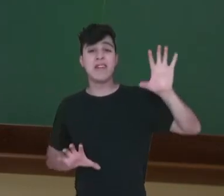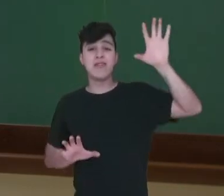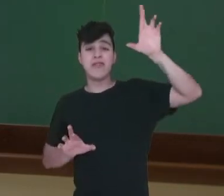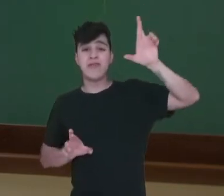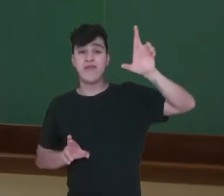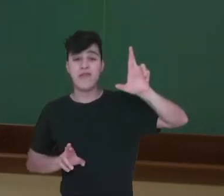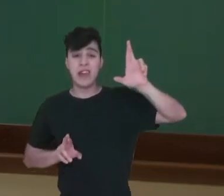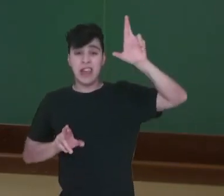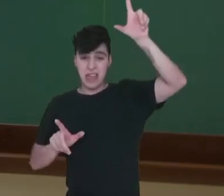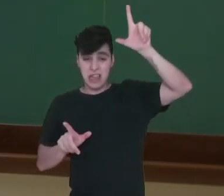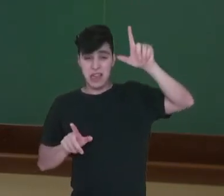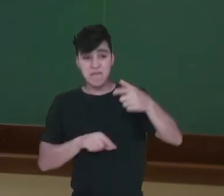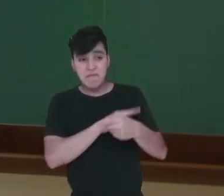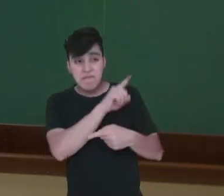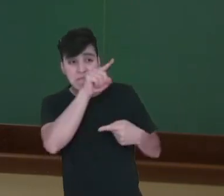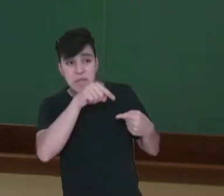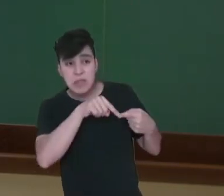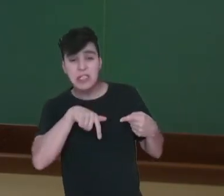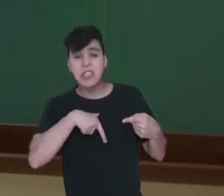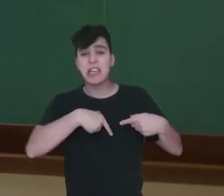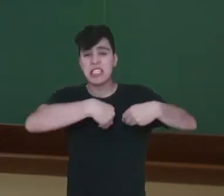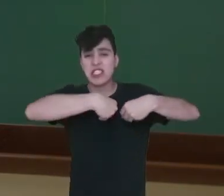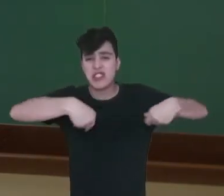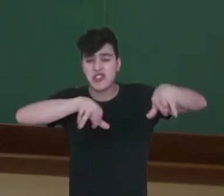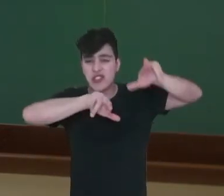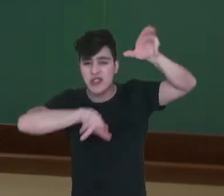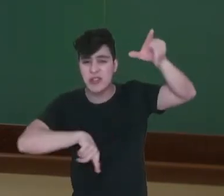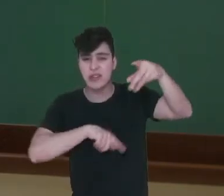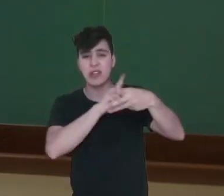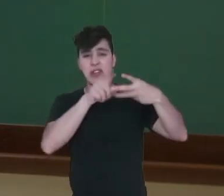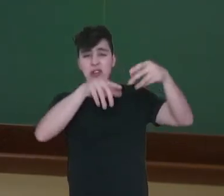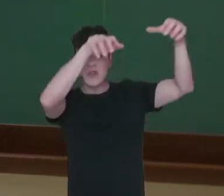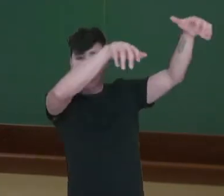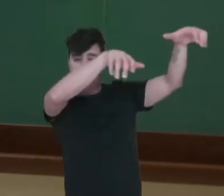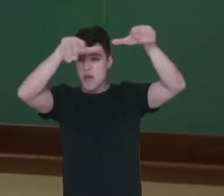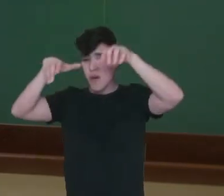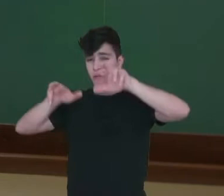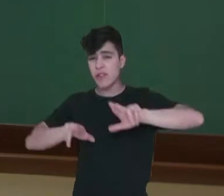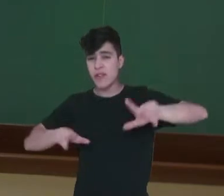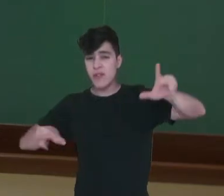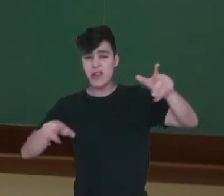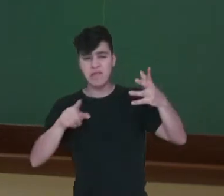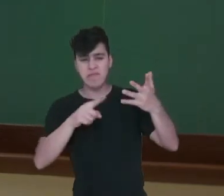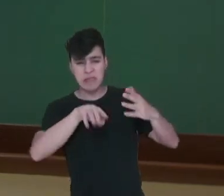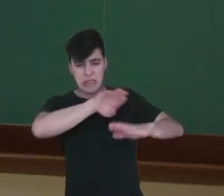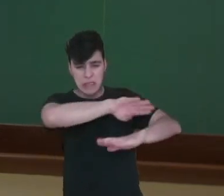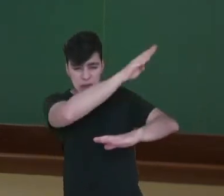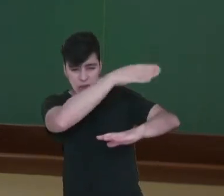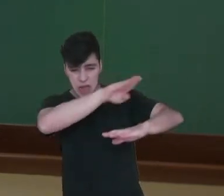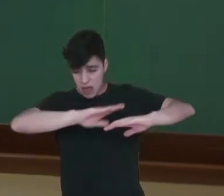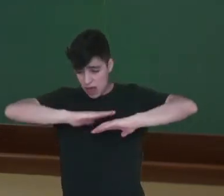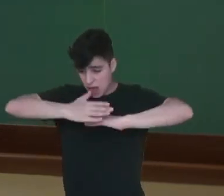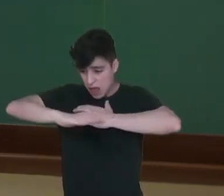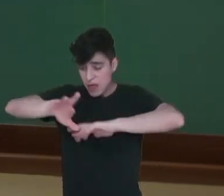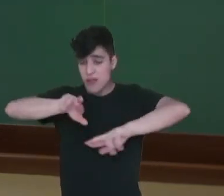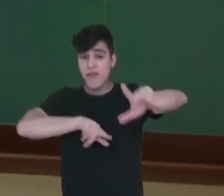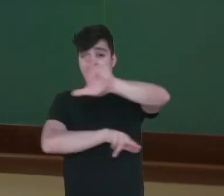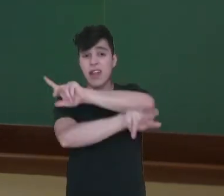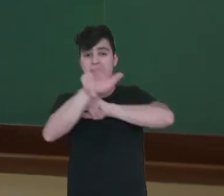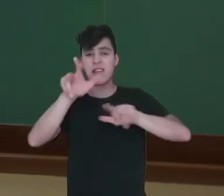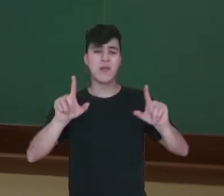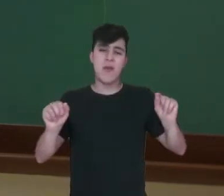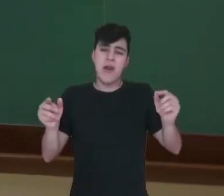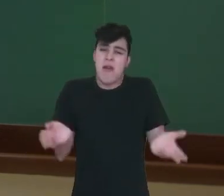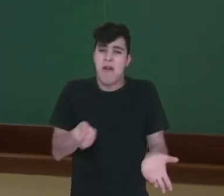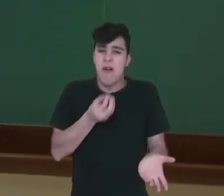diferentes, apresentam tipos de solo, quantidade de chuva, formas de relevo diferentes, aí, claro,